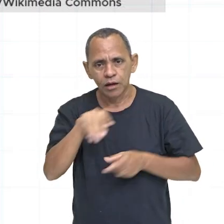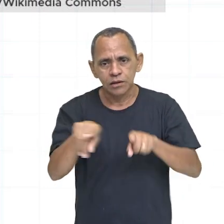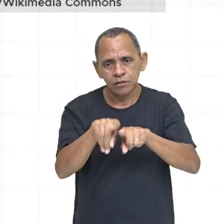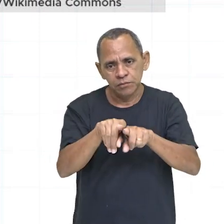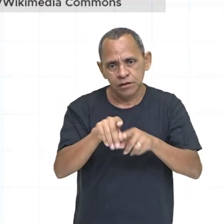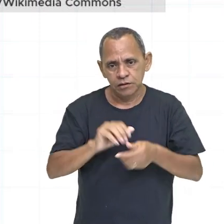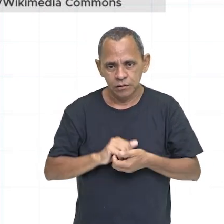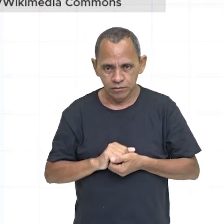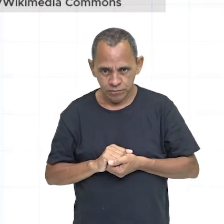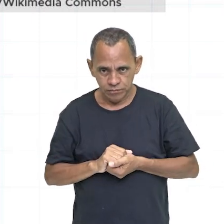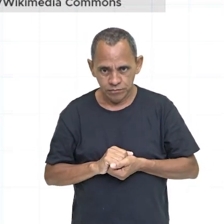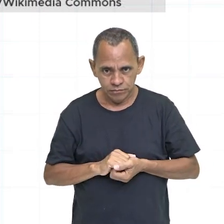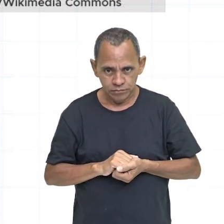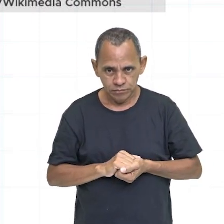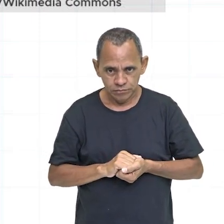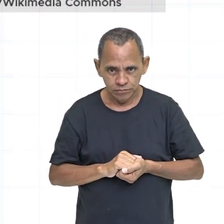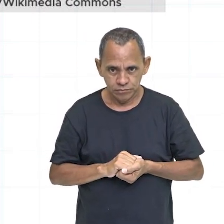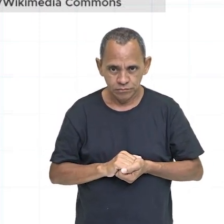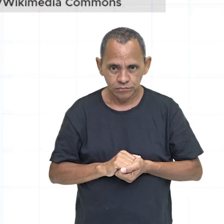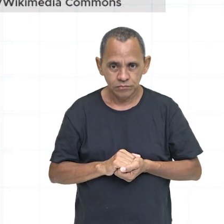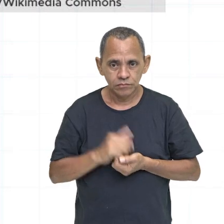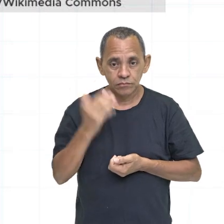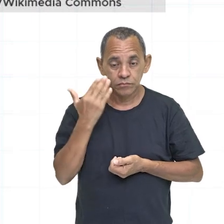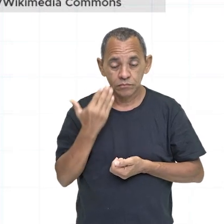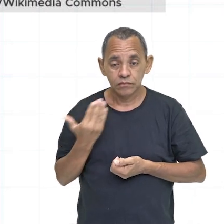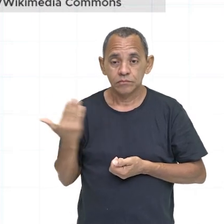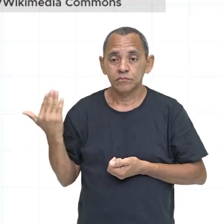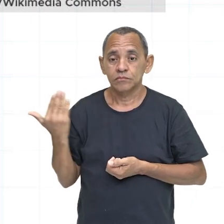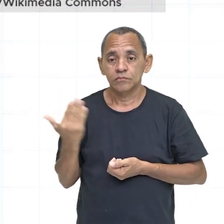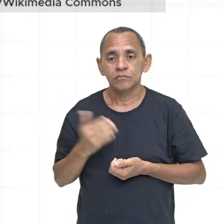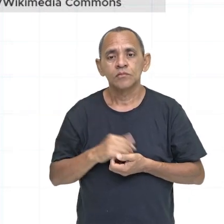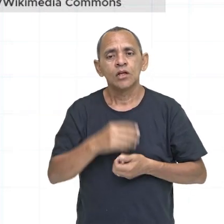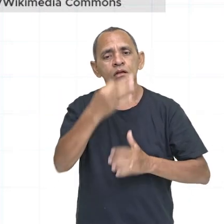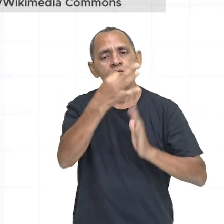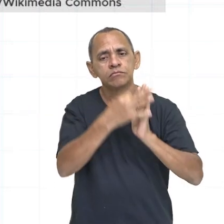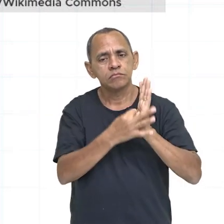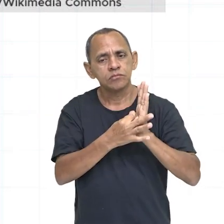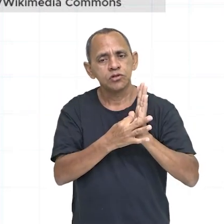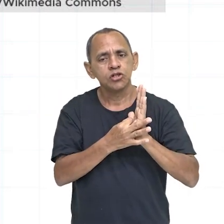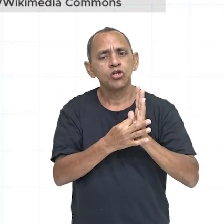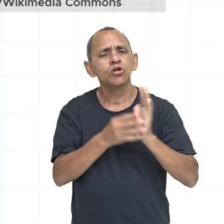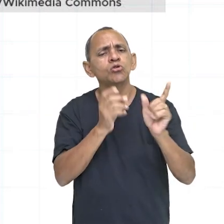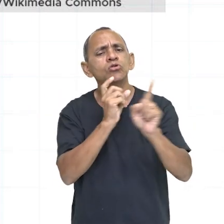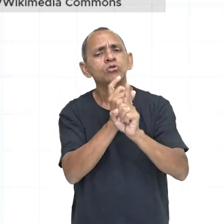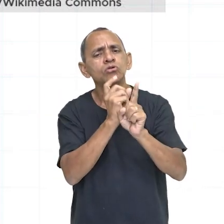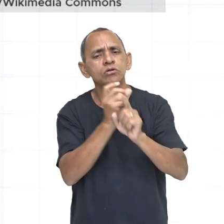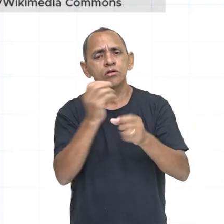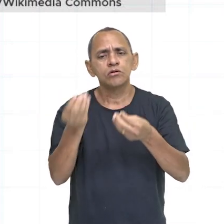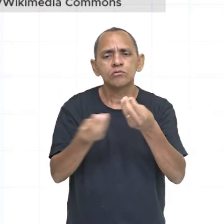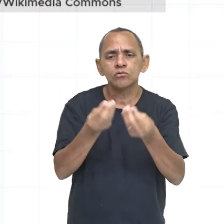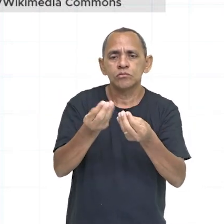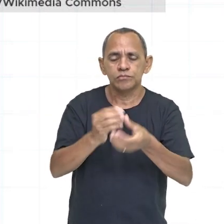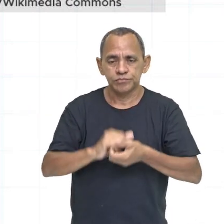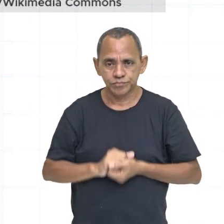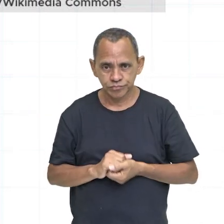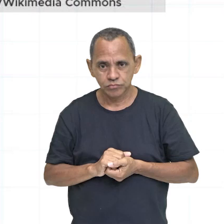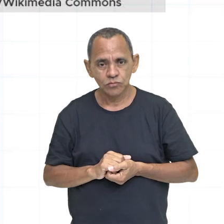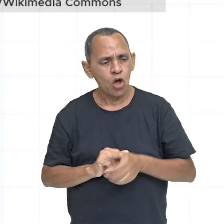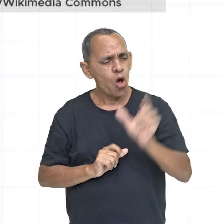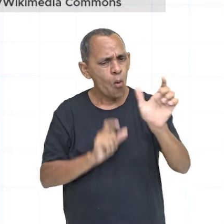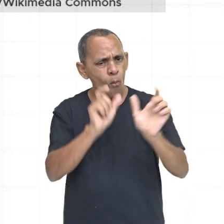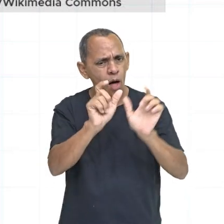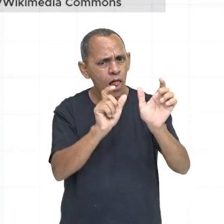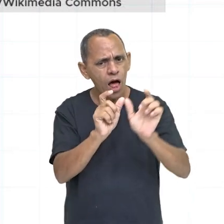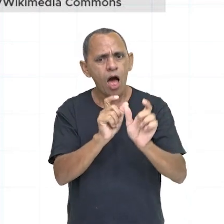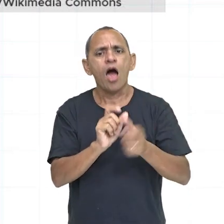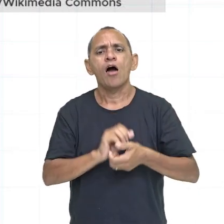transformation with the expansion of the English language. O que importa aqui pra gente, a gente já sabe que